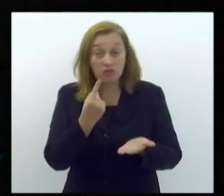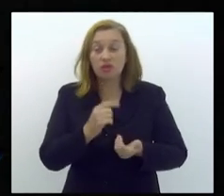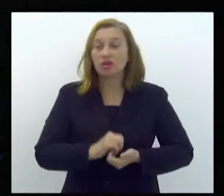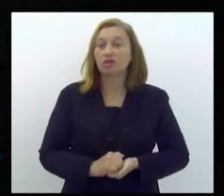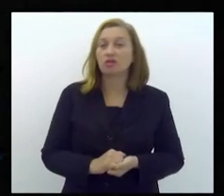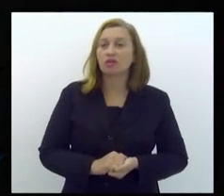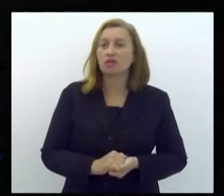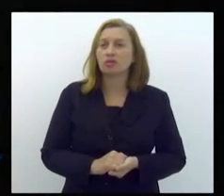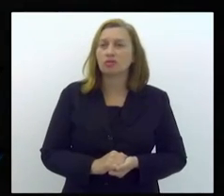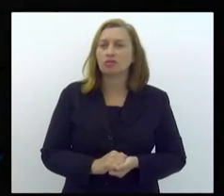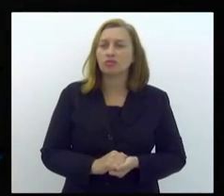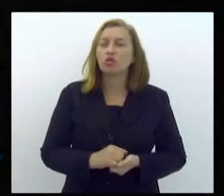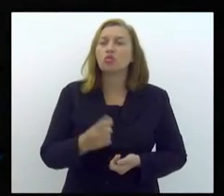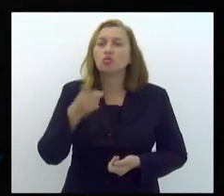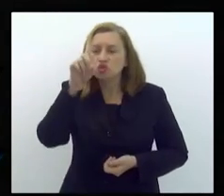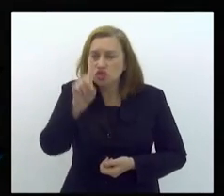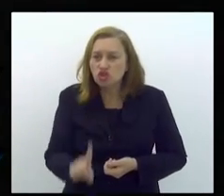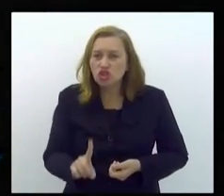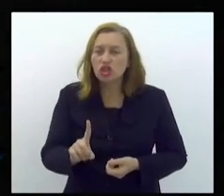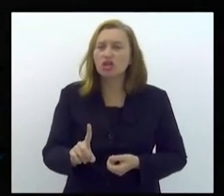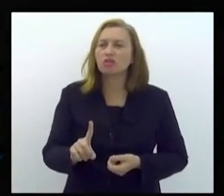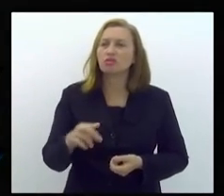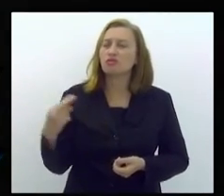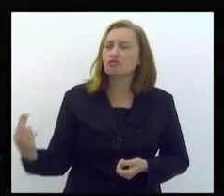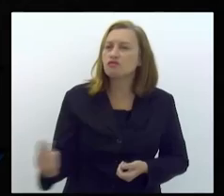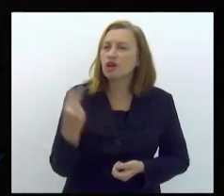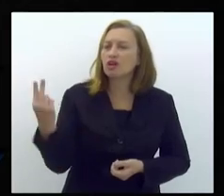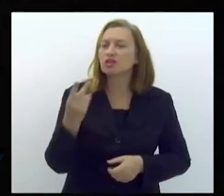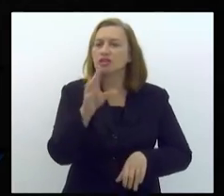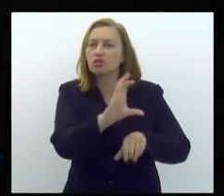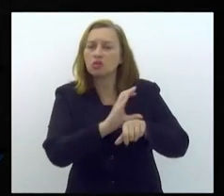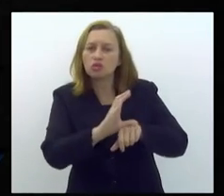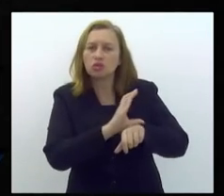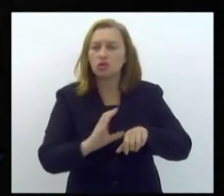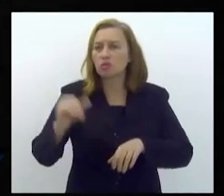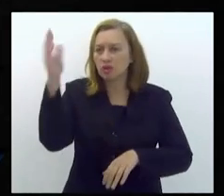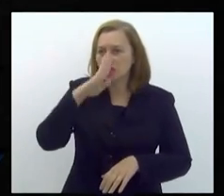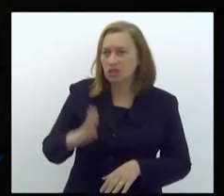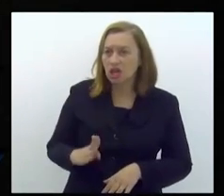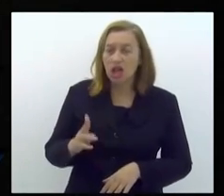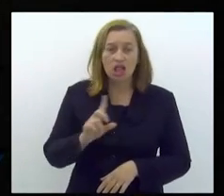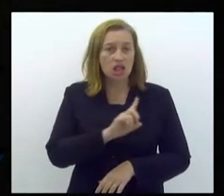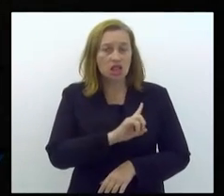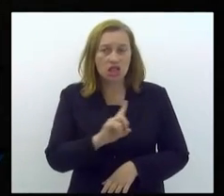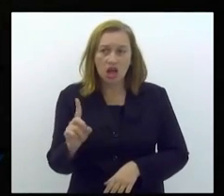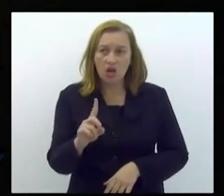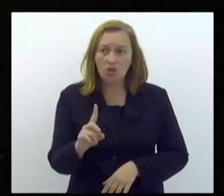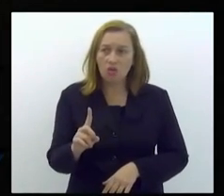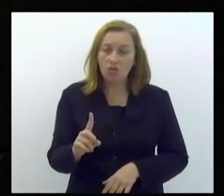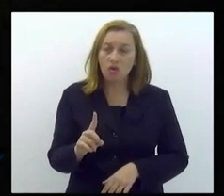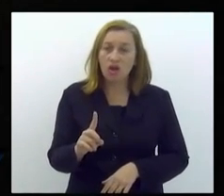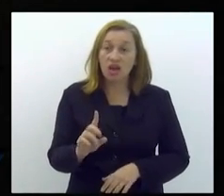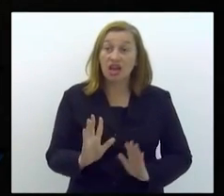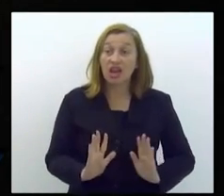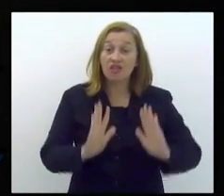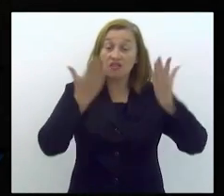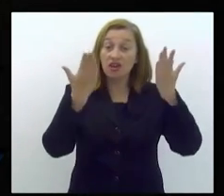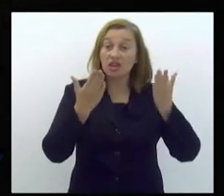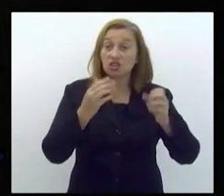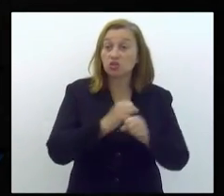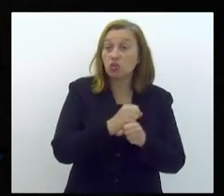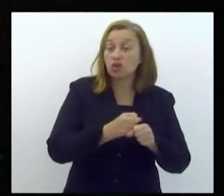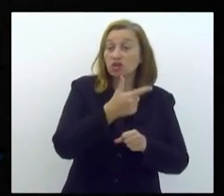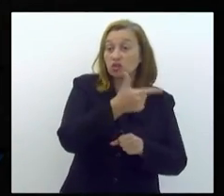perspectiva de um direito consagrado na Constituição Brasileira e não aquela farra que foi montada no ano de